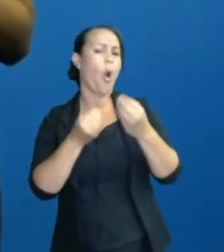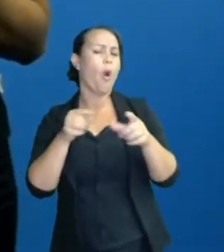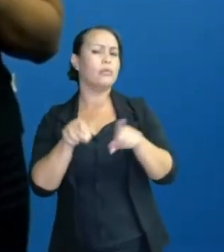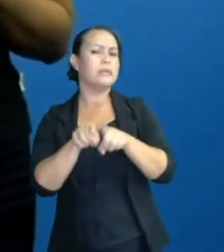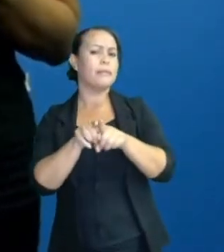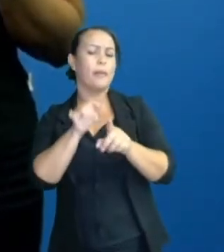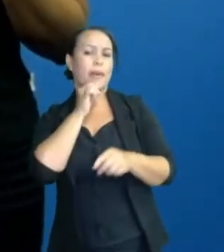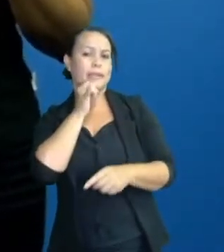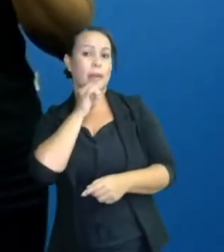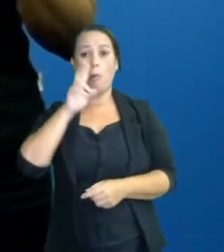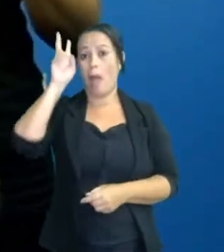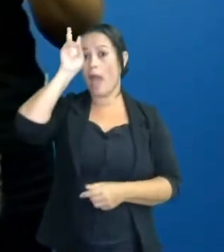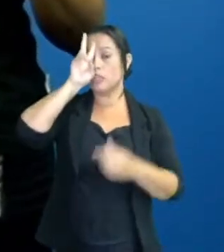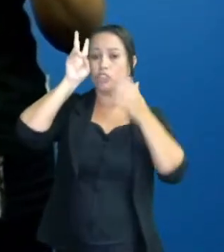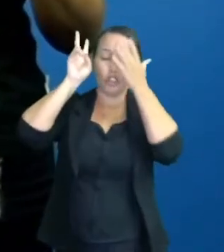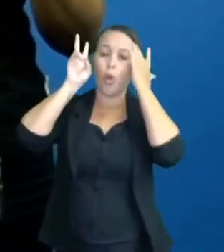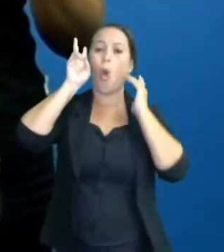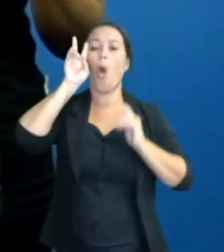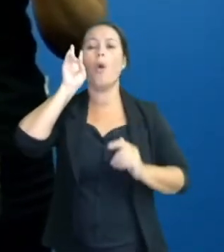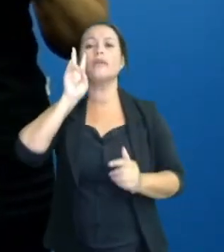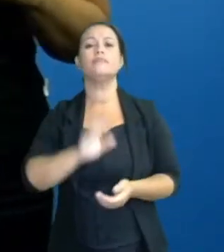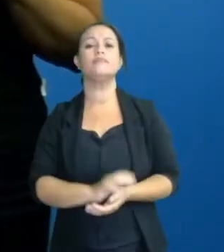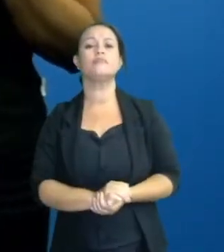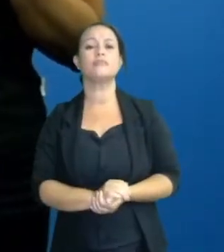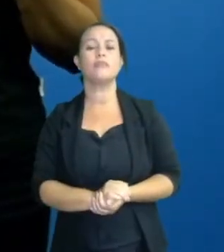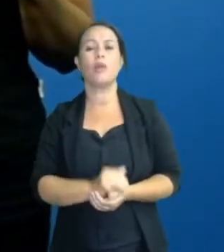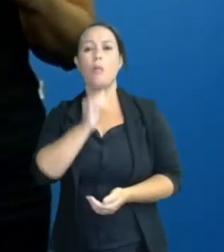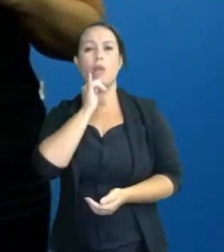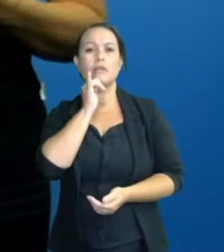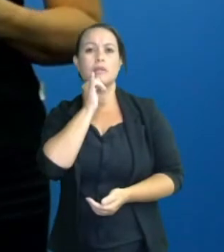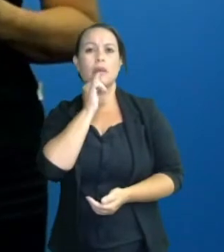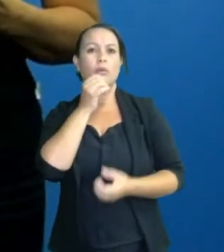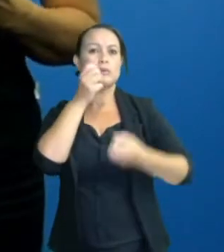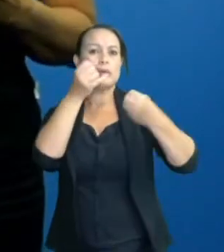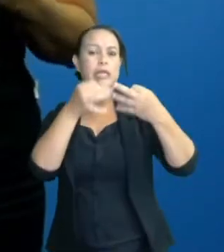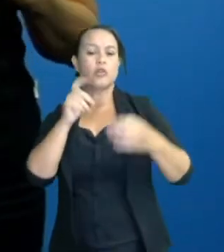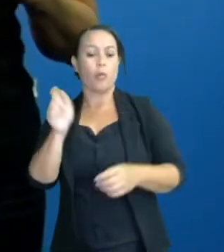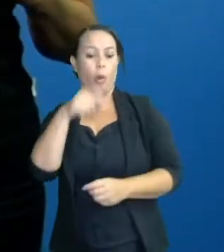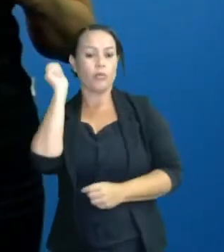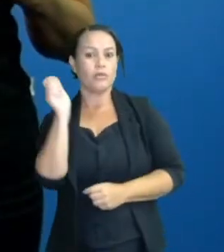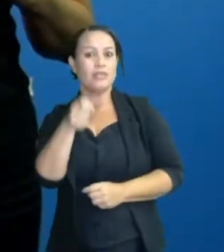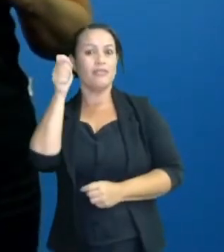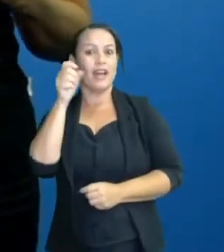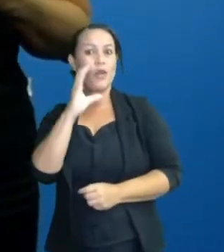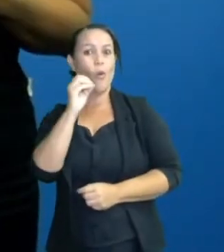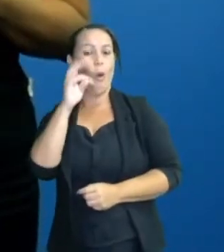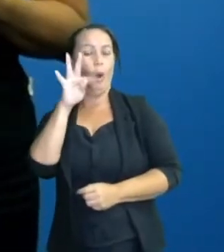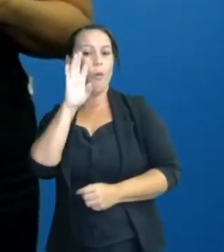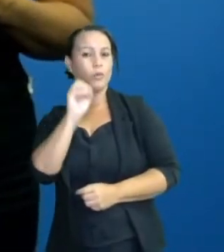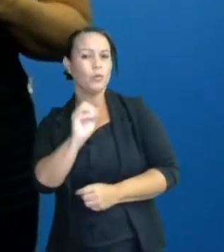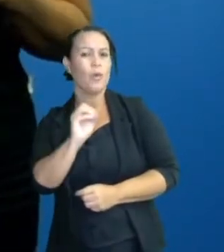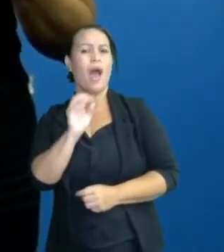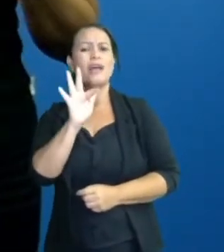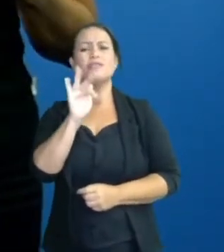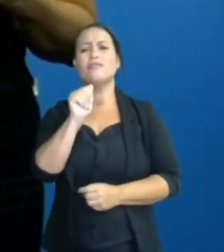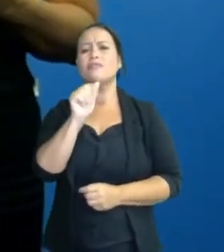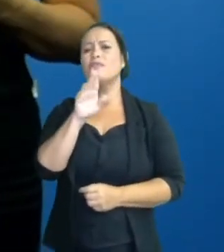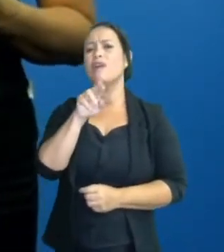uma história, como um conto de fadas, por exemplo. As